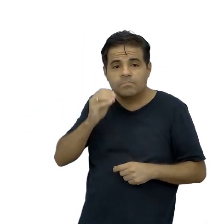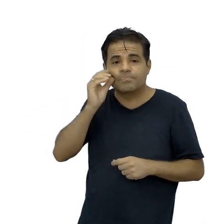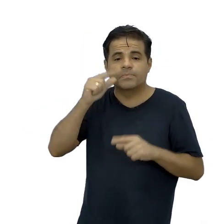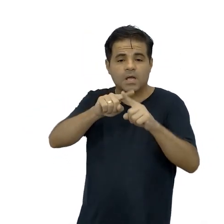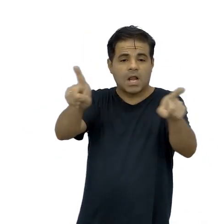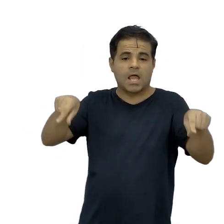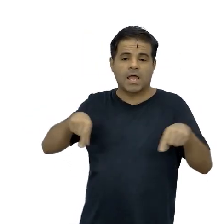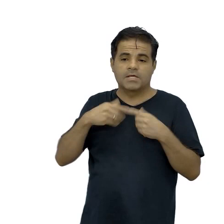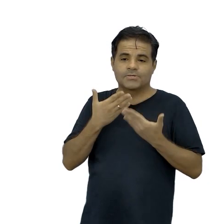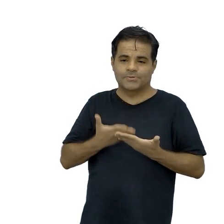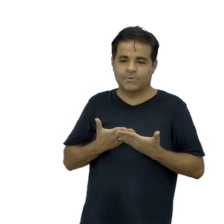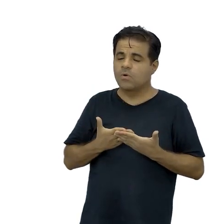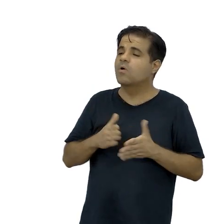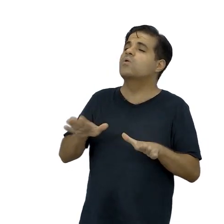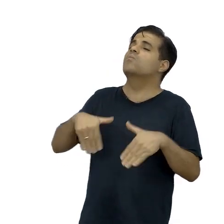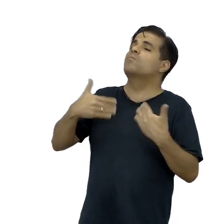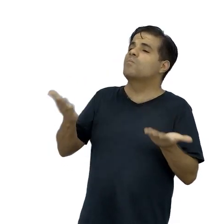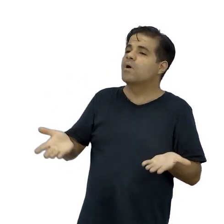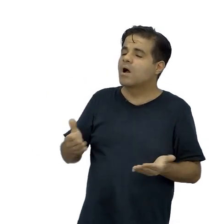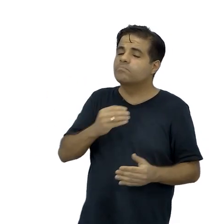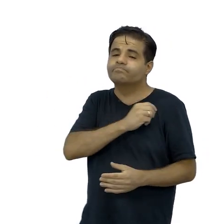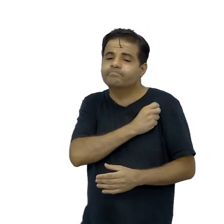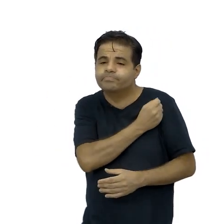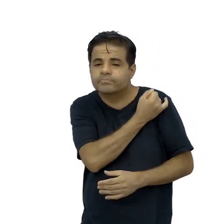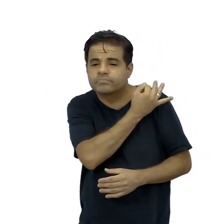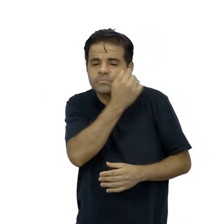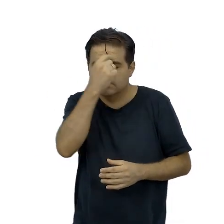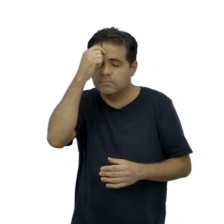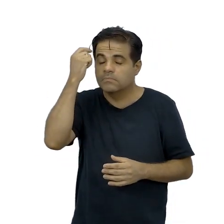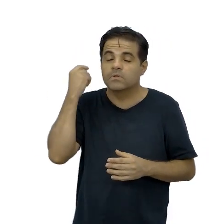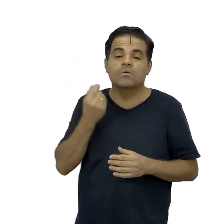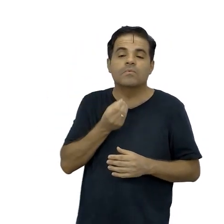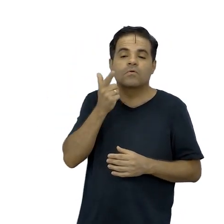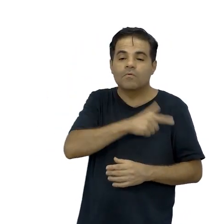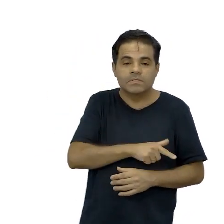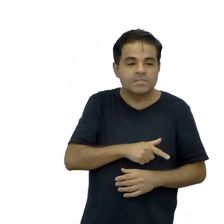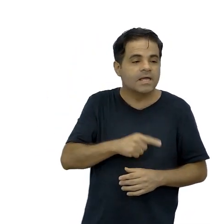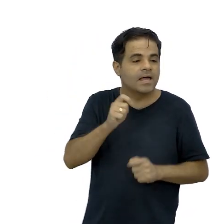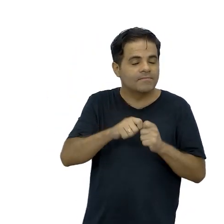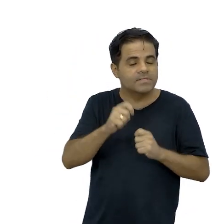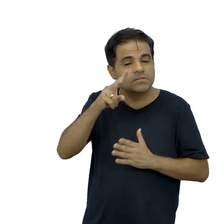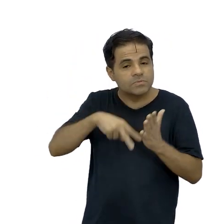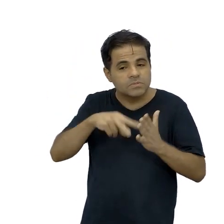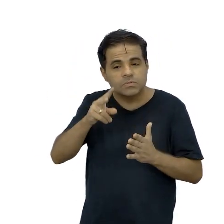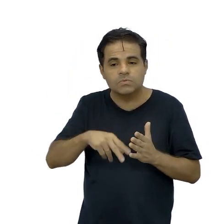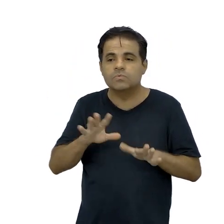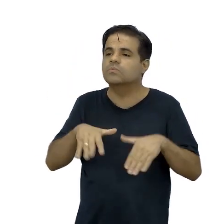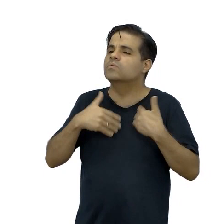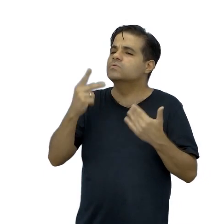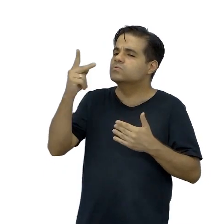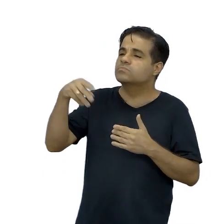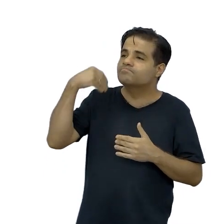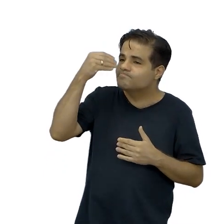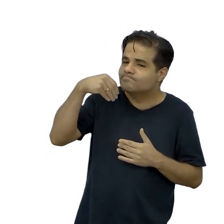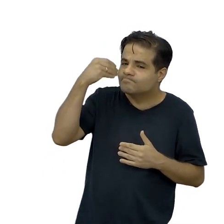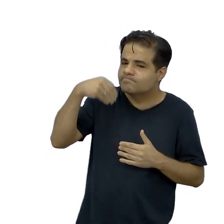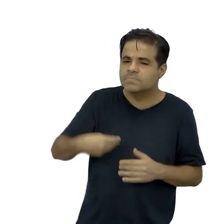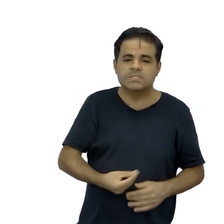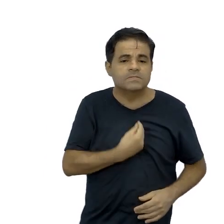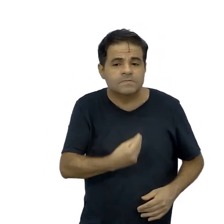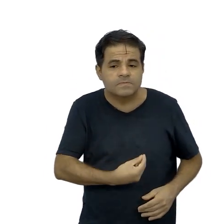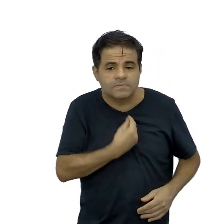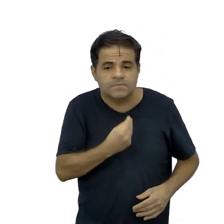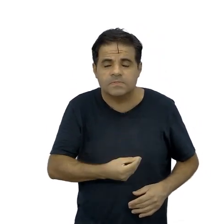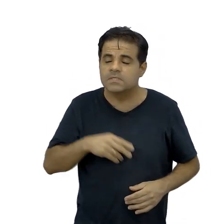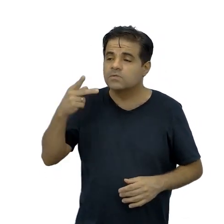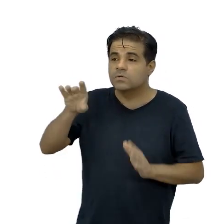de aula, que nível que ele está, como ele consegue realizar suas leituras, quais são as suas experiências de vida,